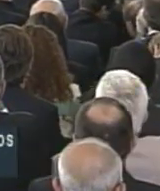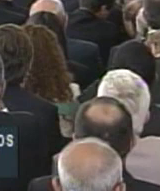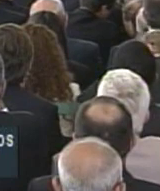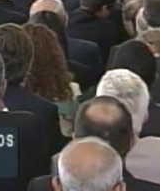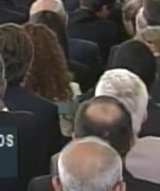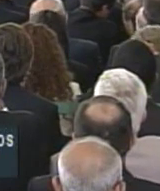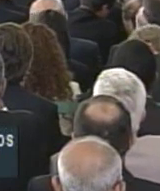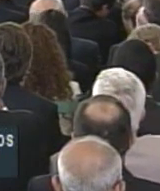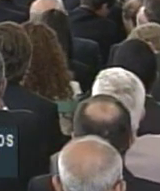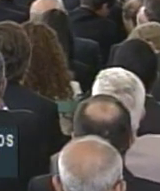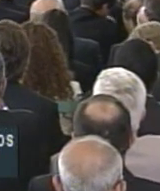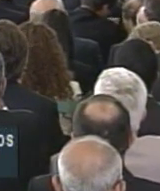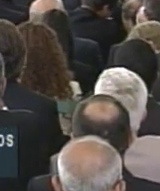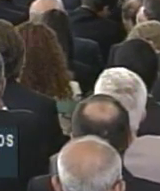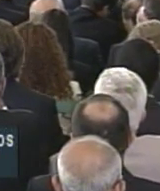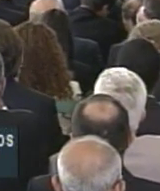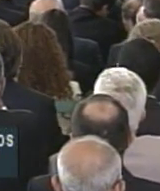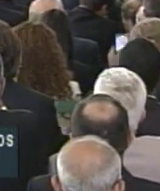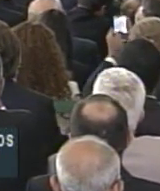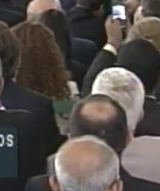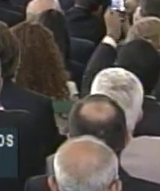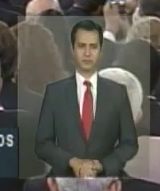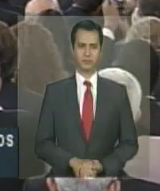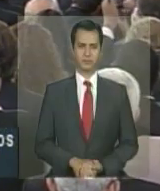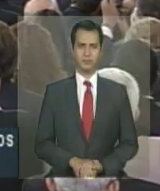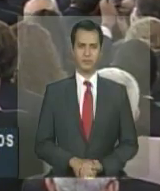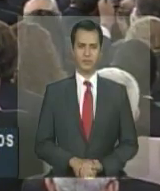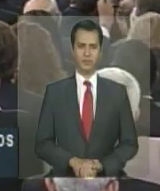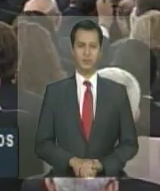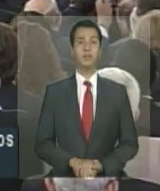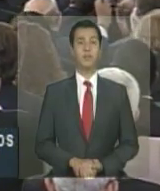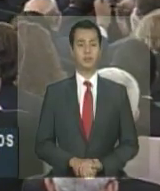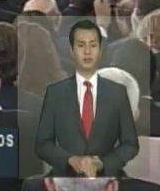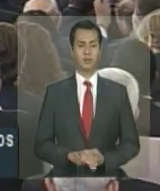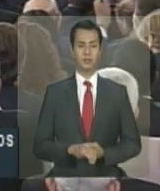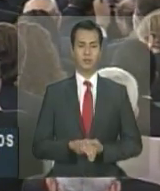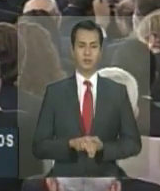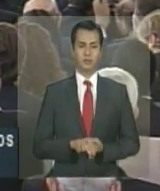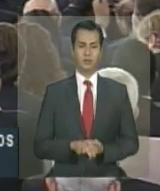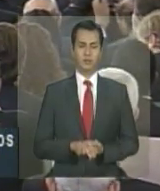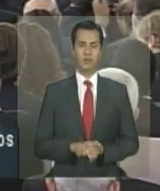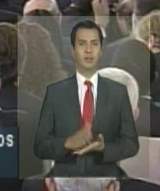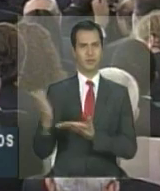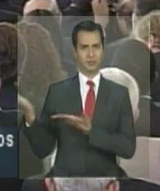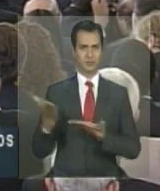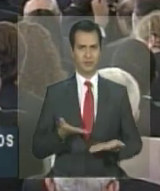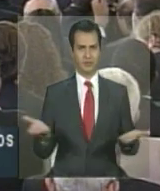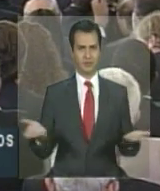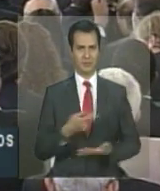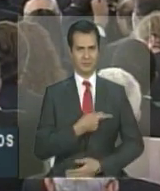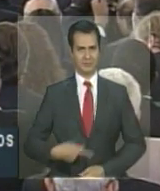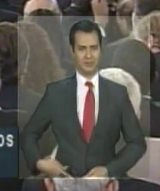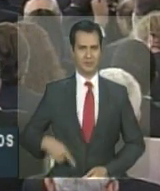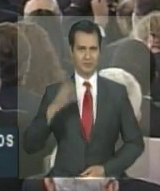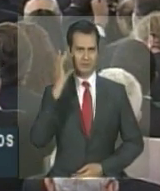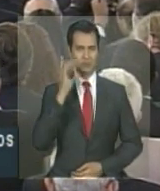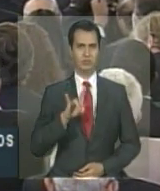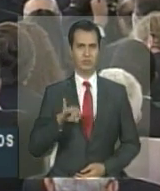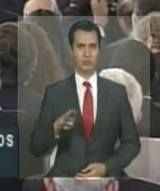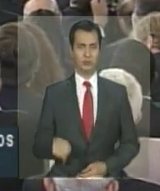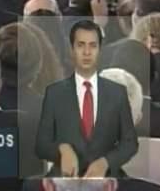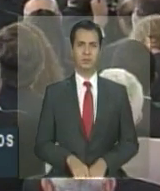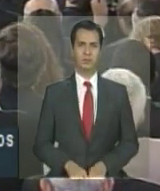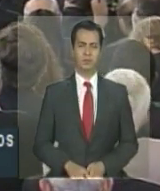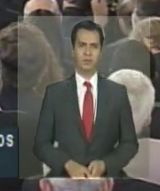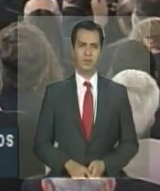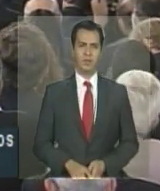O programa, além de promover a integração entre os diferentes transportes, prevê a